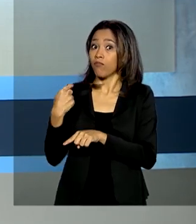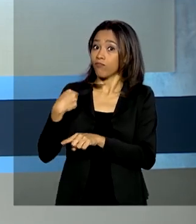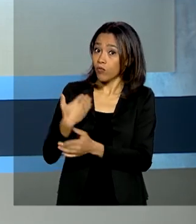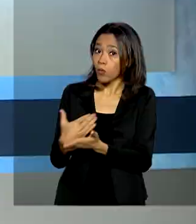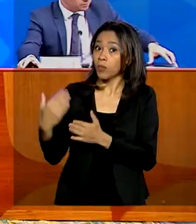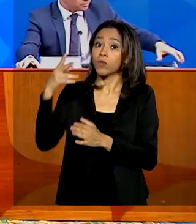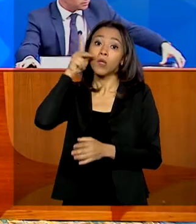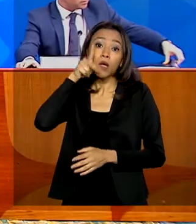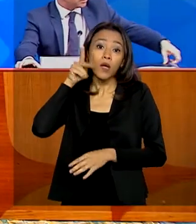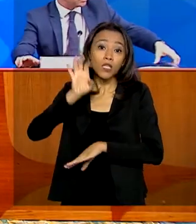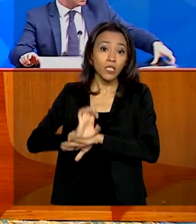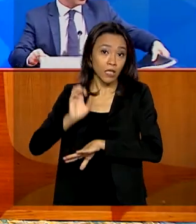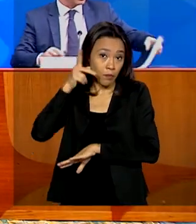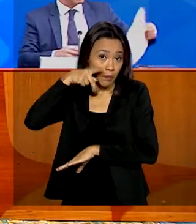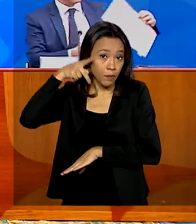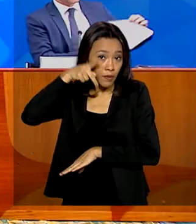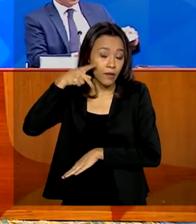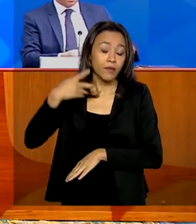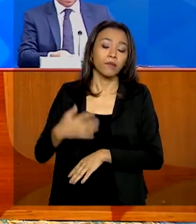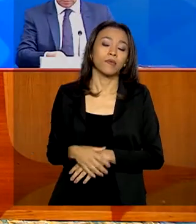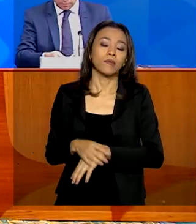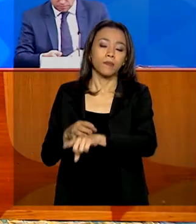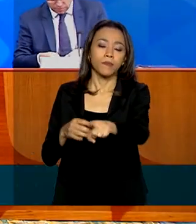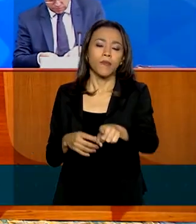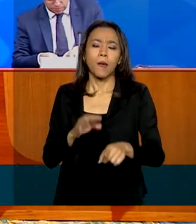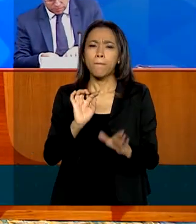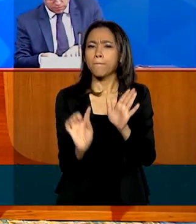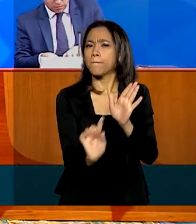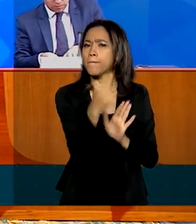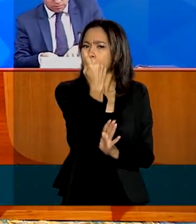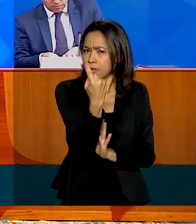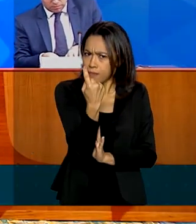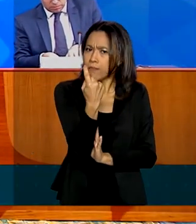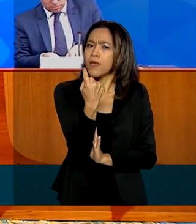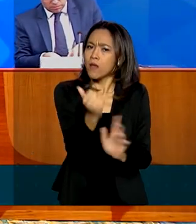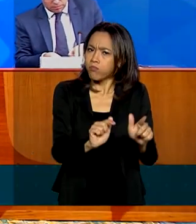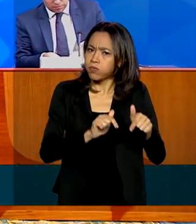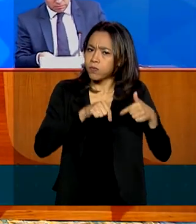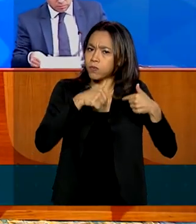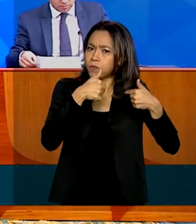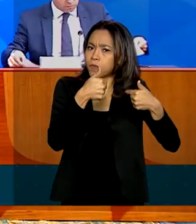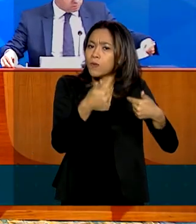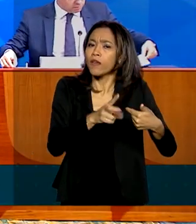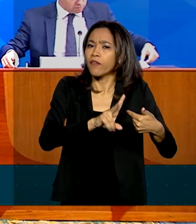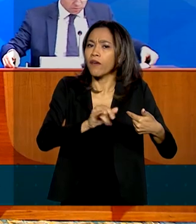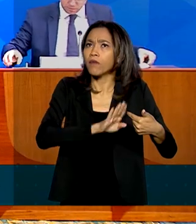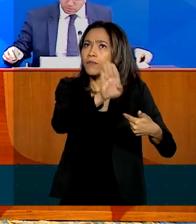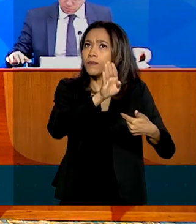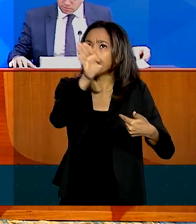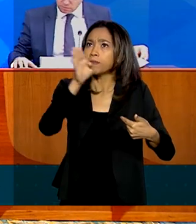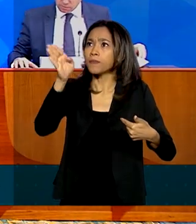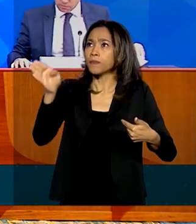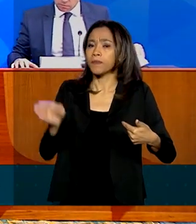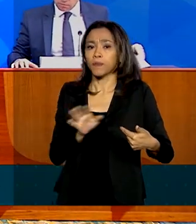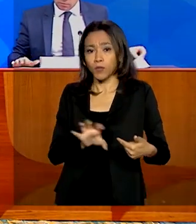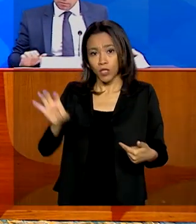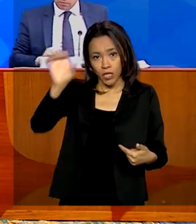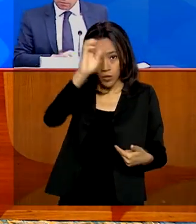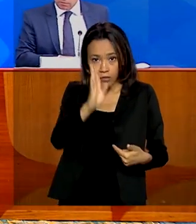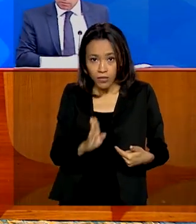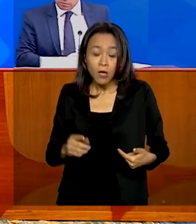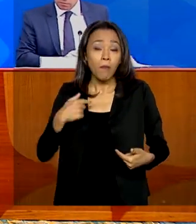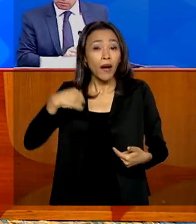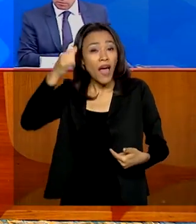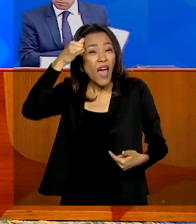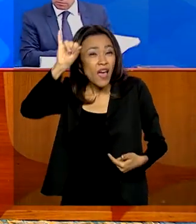paraíba e foi a primeira de várias operações que o governo federal vai realizar em todo o país para combater supostas